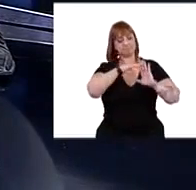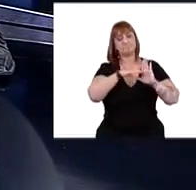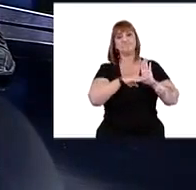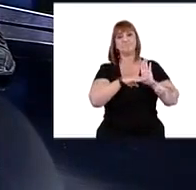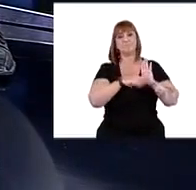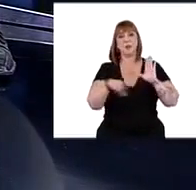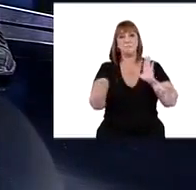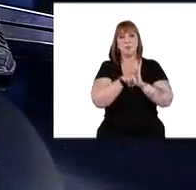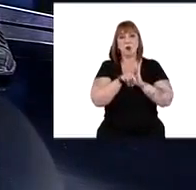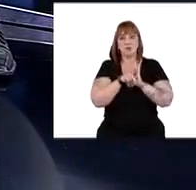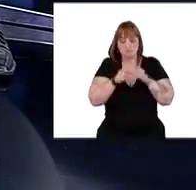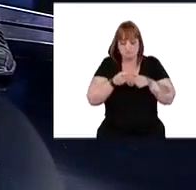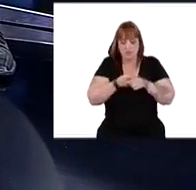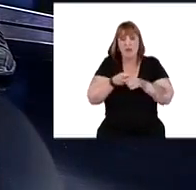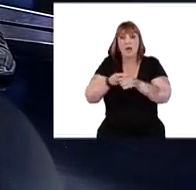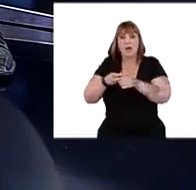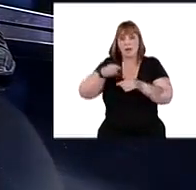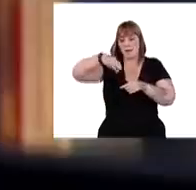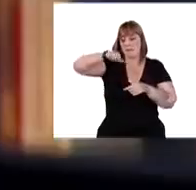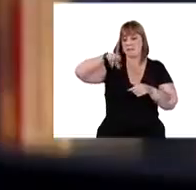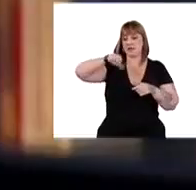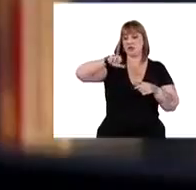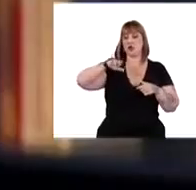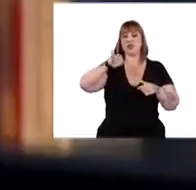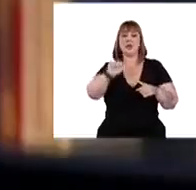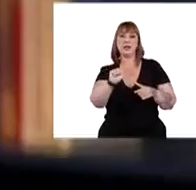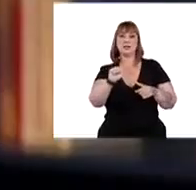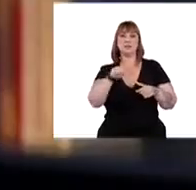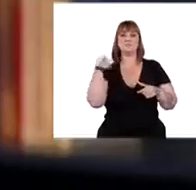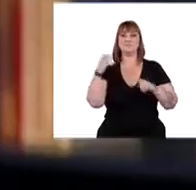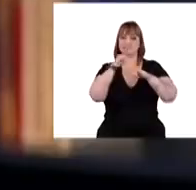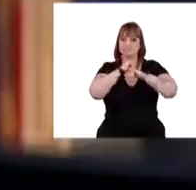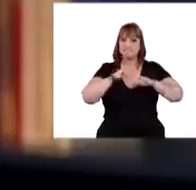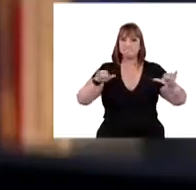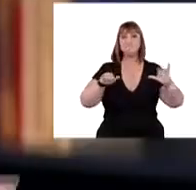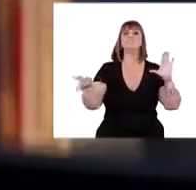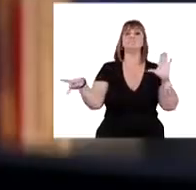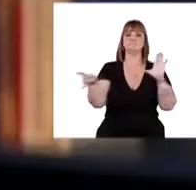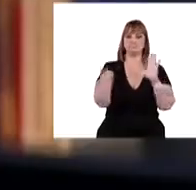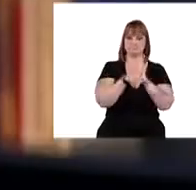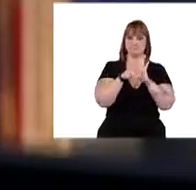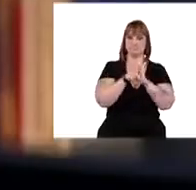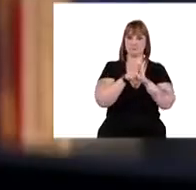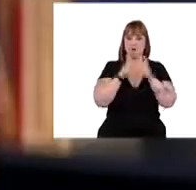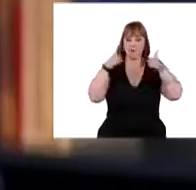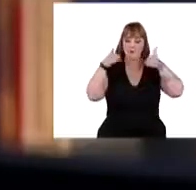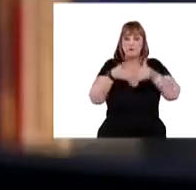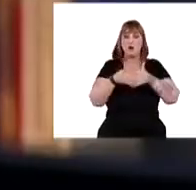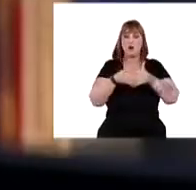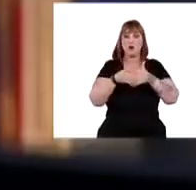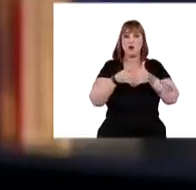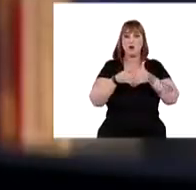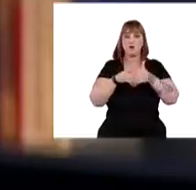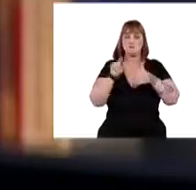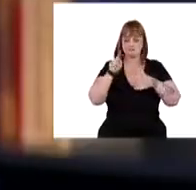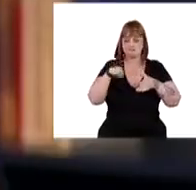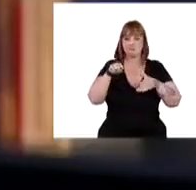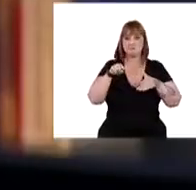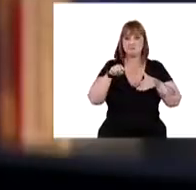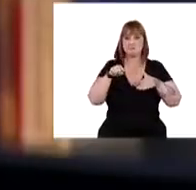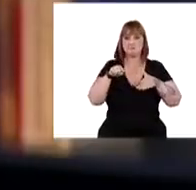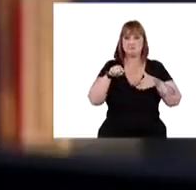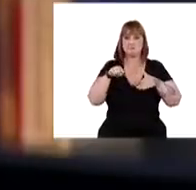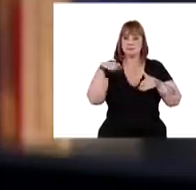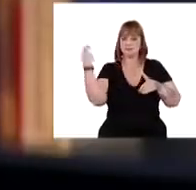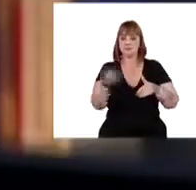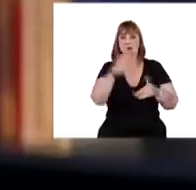para as minorias. Claro, a nossa campanha, né, é uma campanha voltada assim, para as causas, né, por aquilo